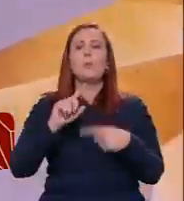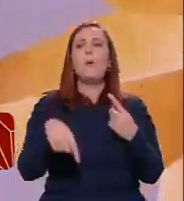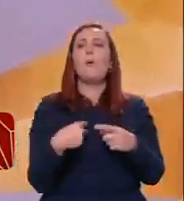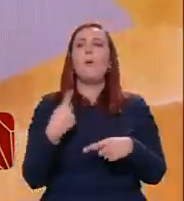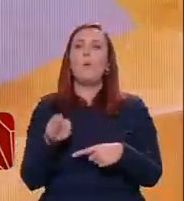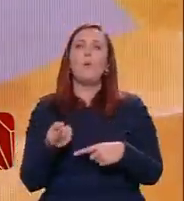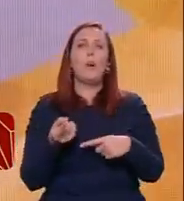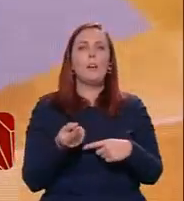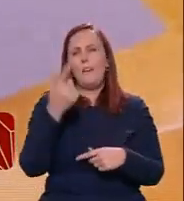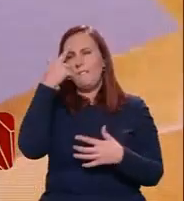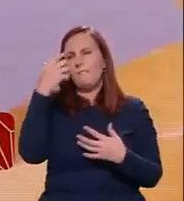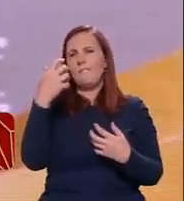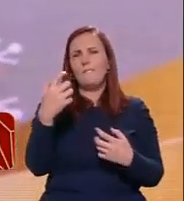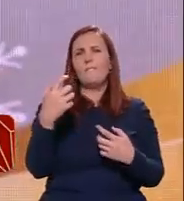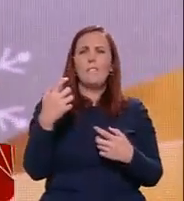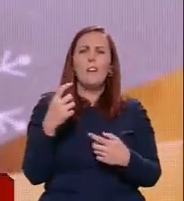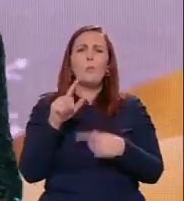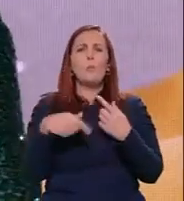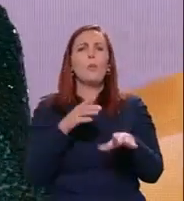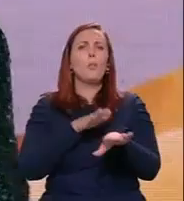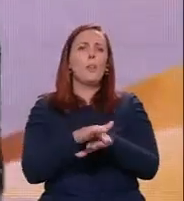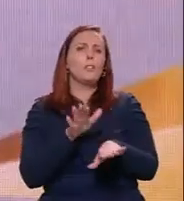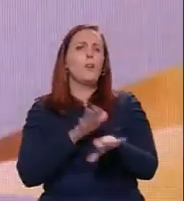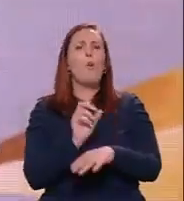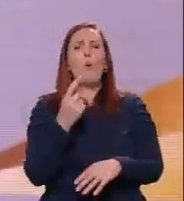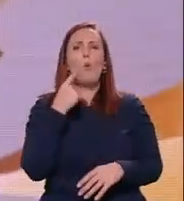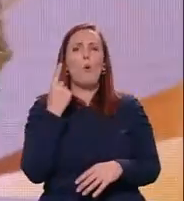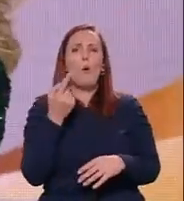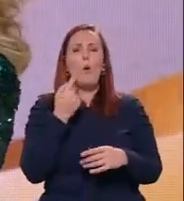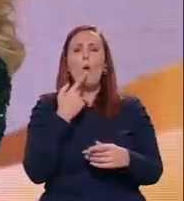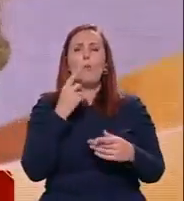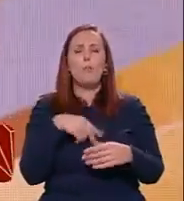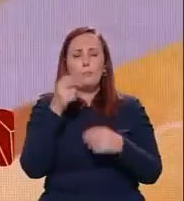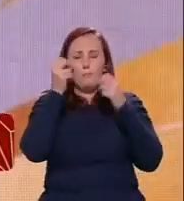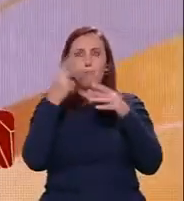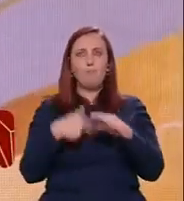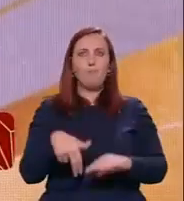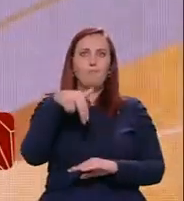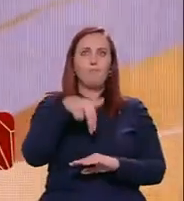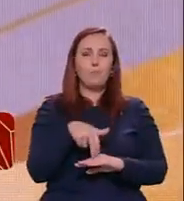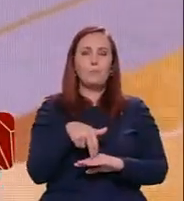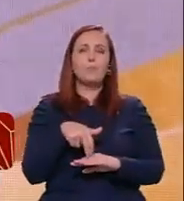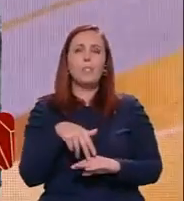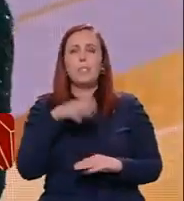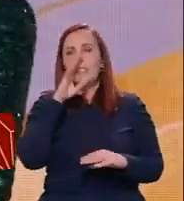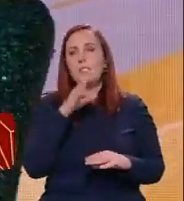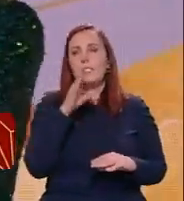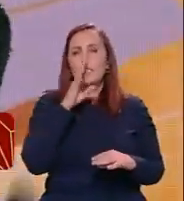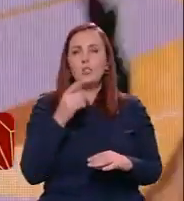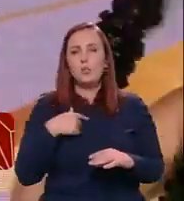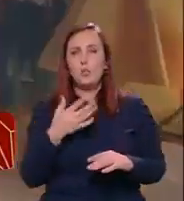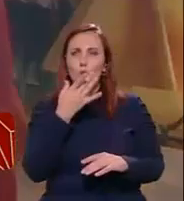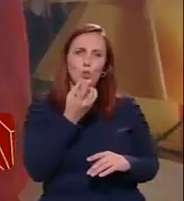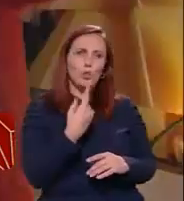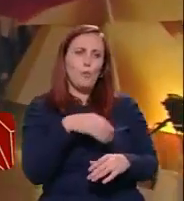Depois vem a ressaca, só terça ou quarta tu voltas a levantar. Cada vez que vais sem mim